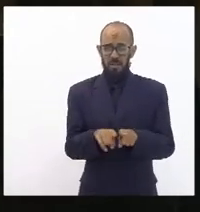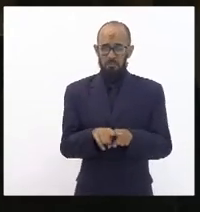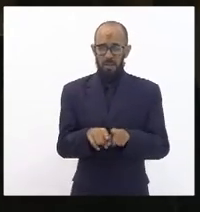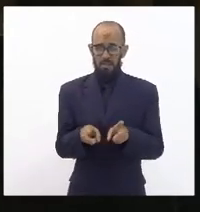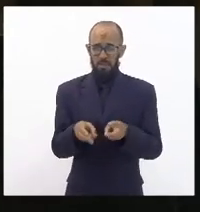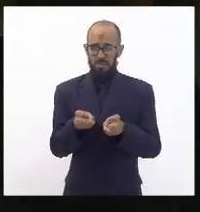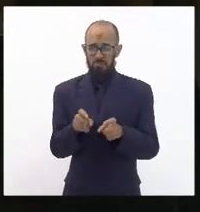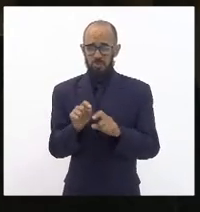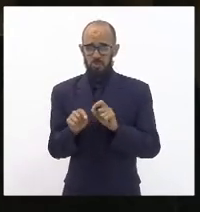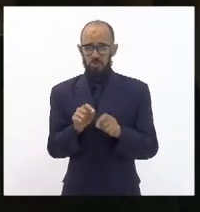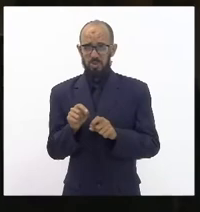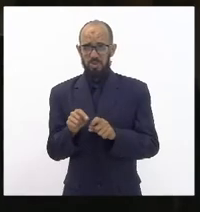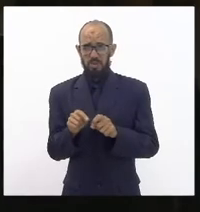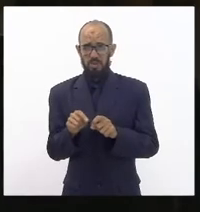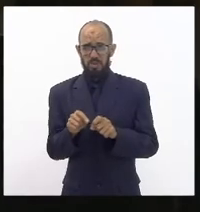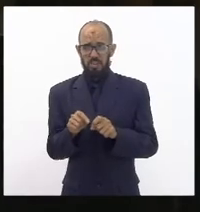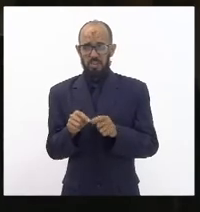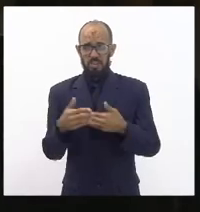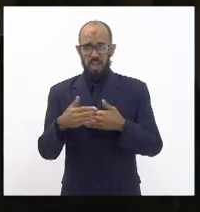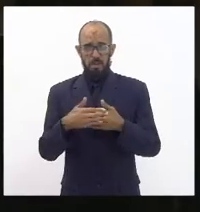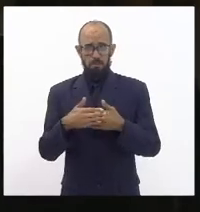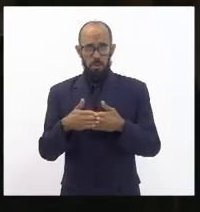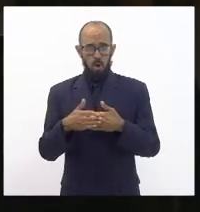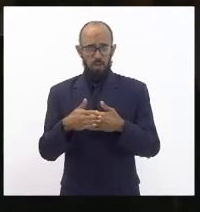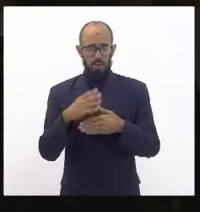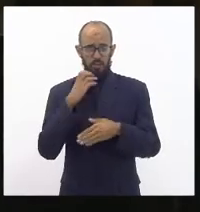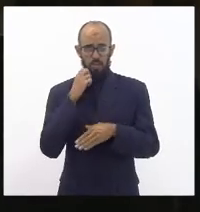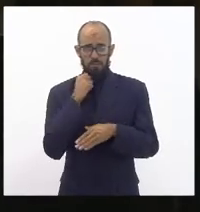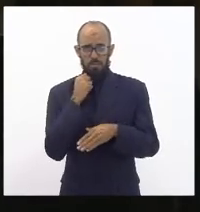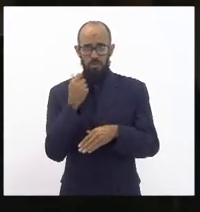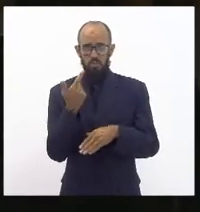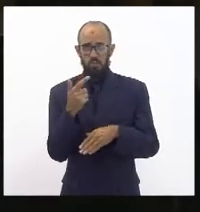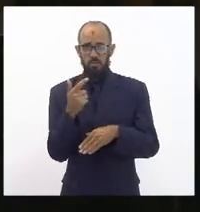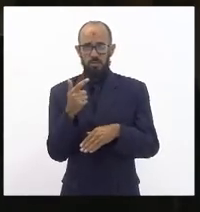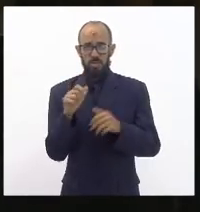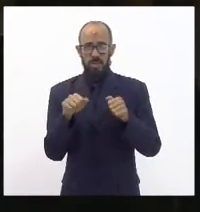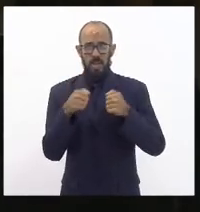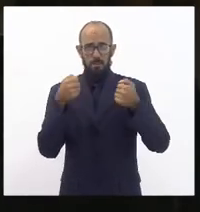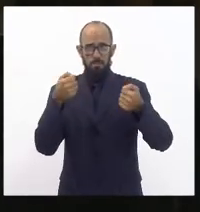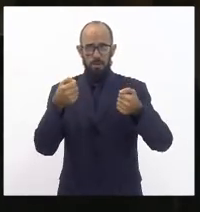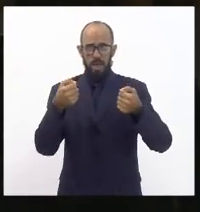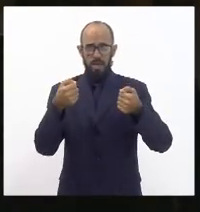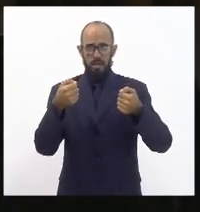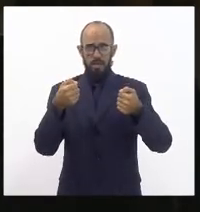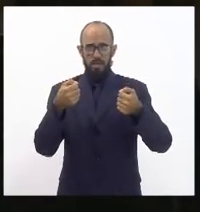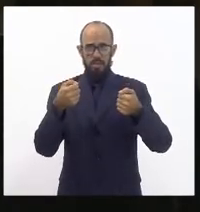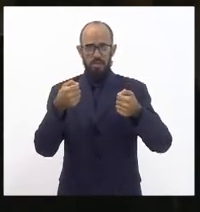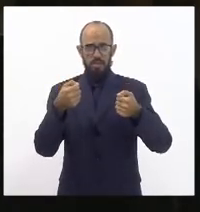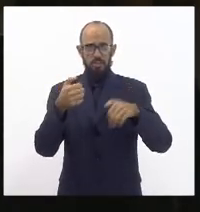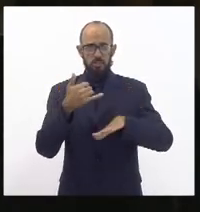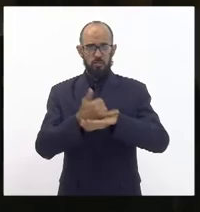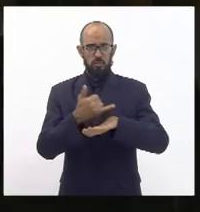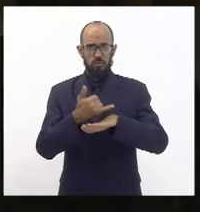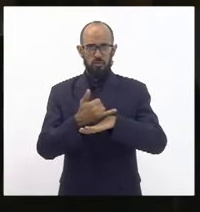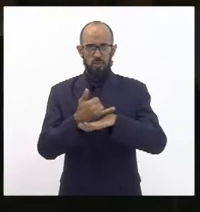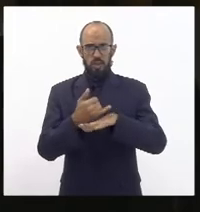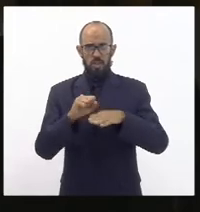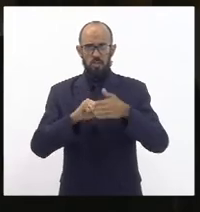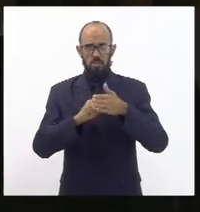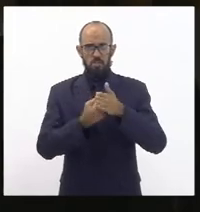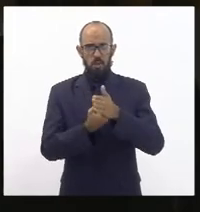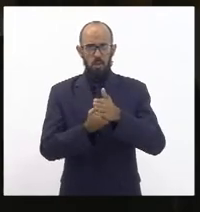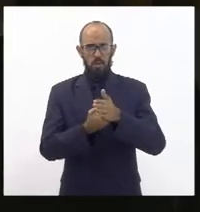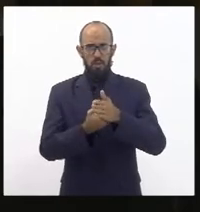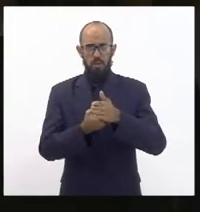também que uma das portas do Abrigo não tem a placa de alumínio que vendam a saída do